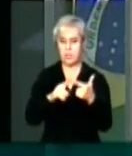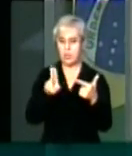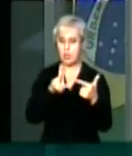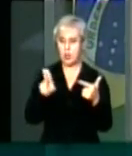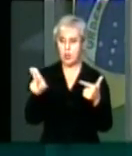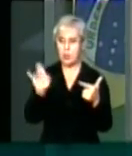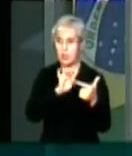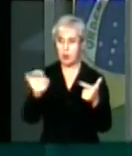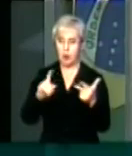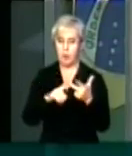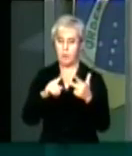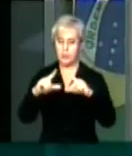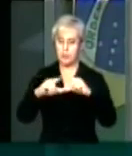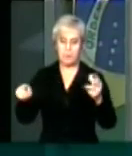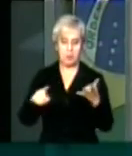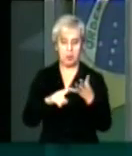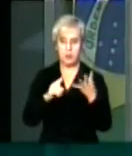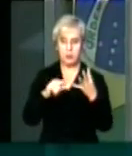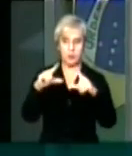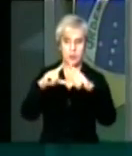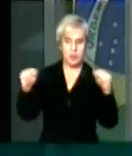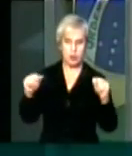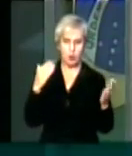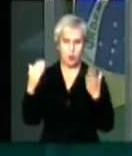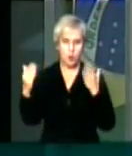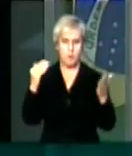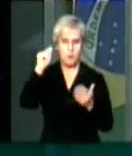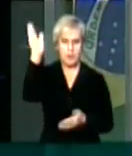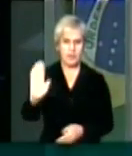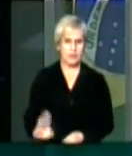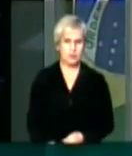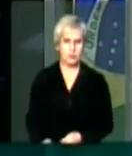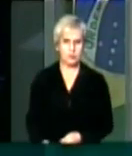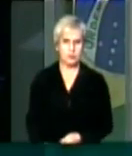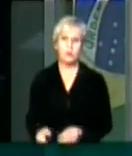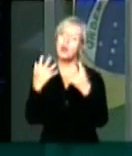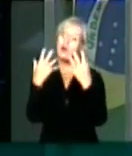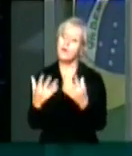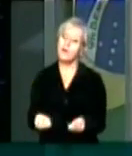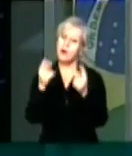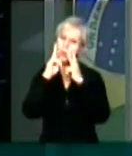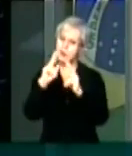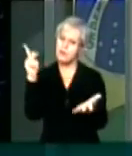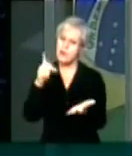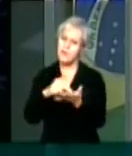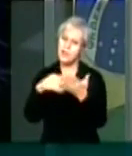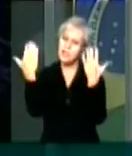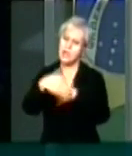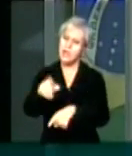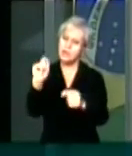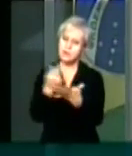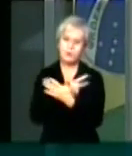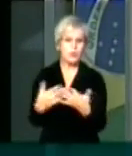o Japão, os Estados Unidos e comparar o Brasil. Vamos aos fatos, vamos à